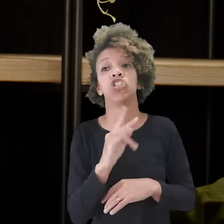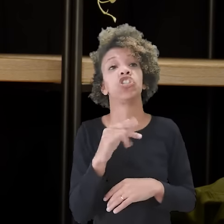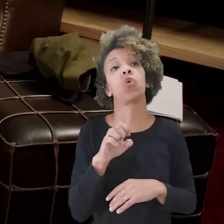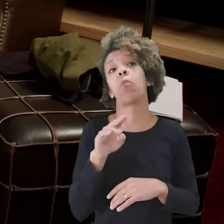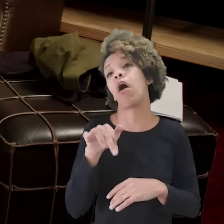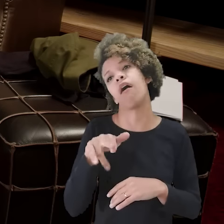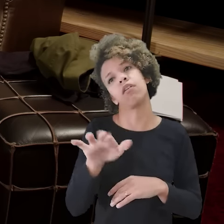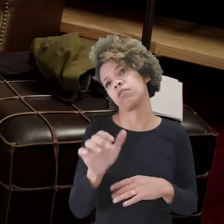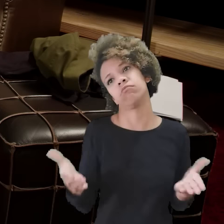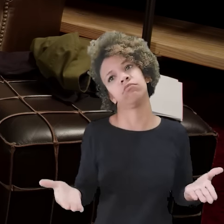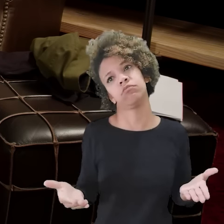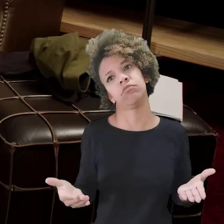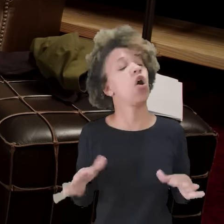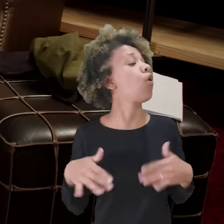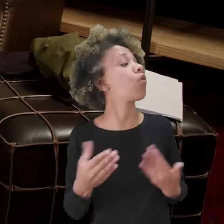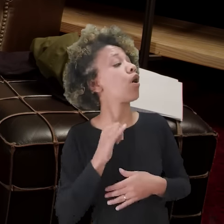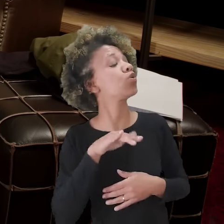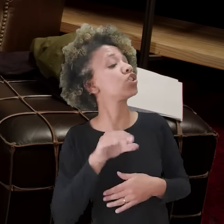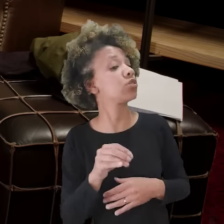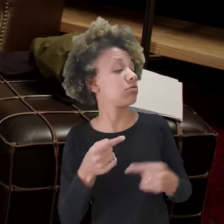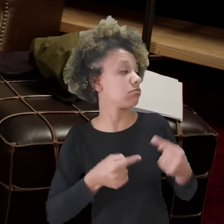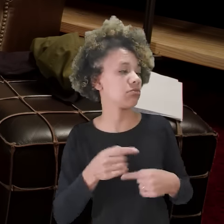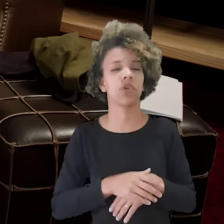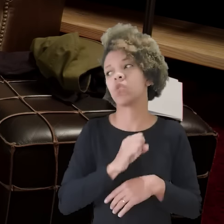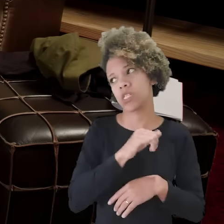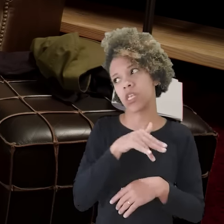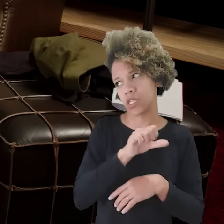ele ganha Qual o Chico que ganha